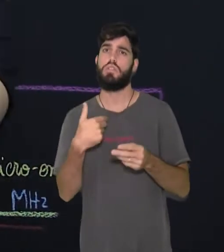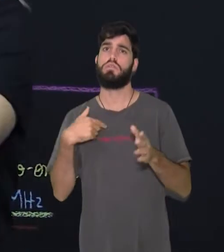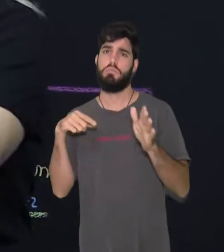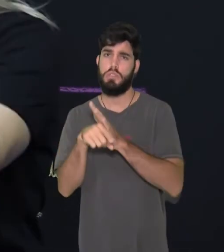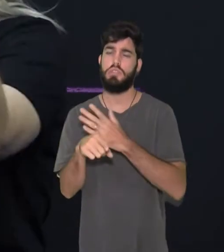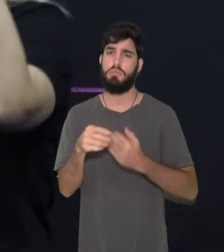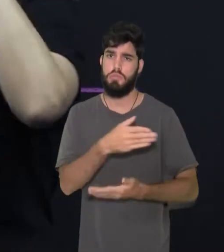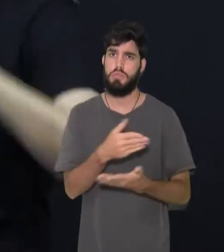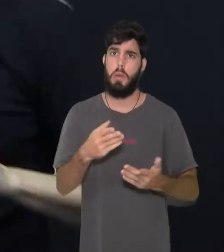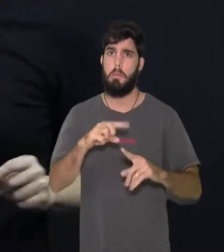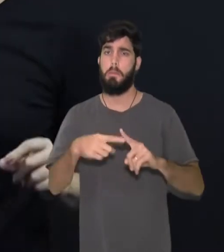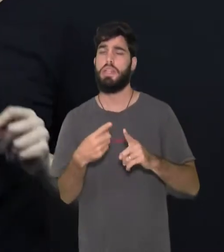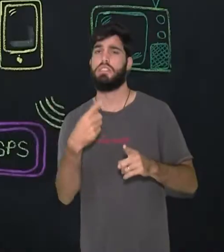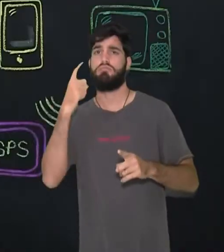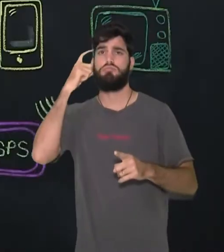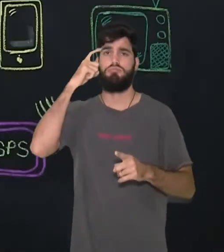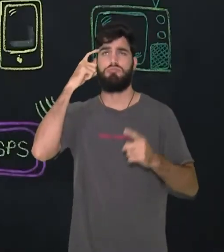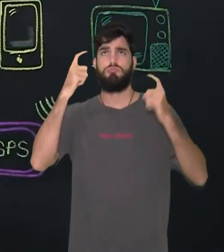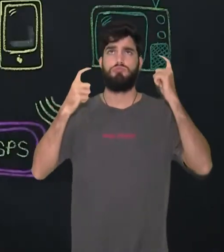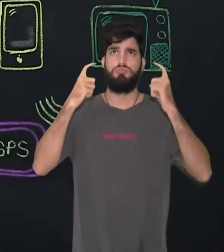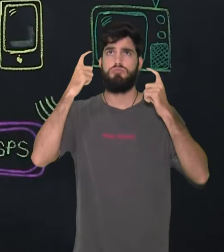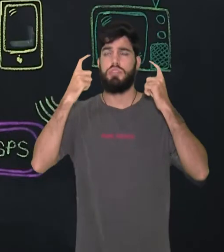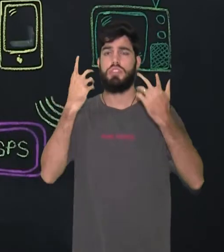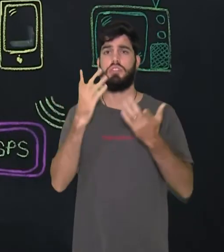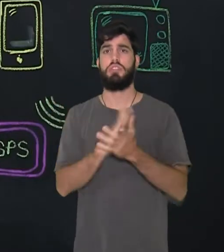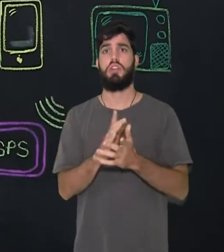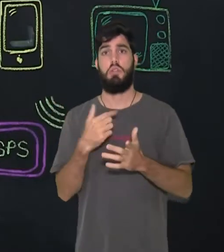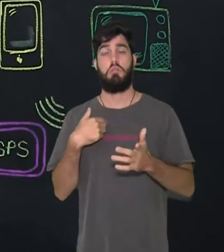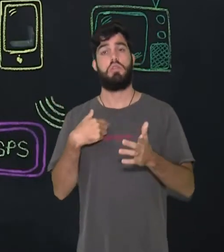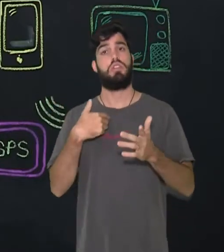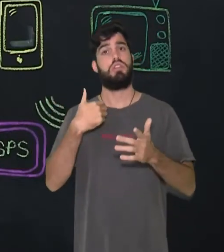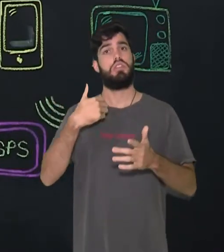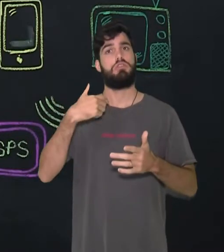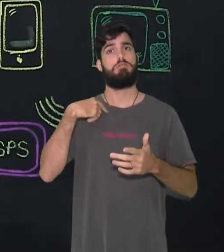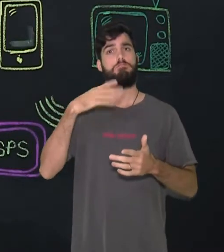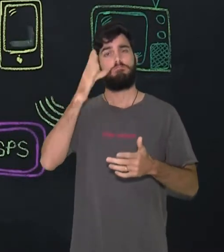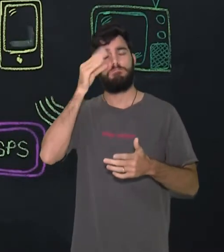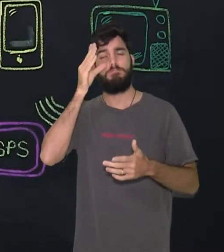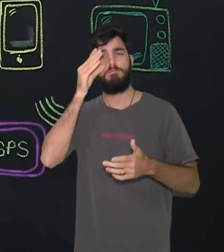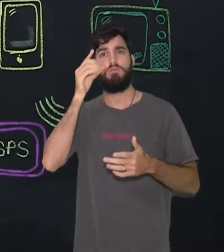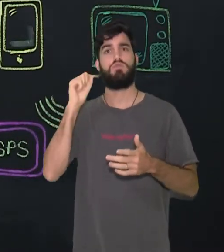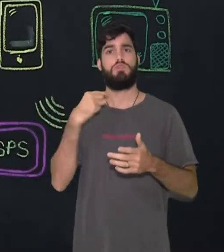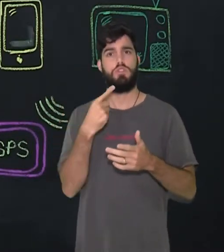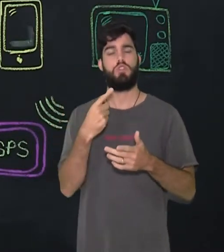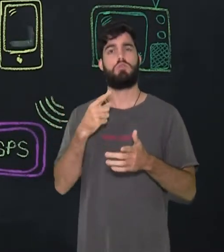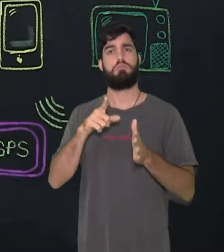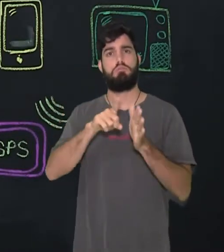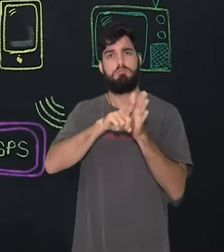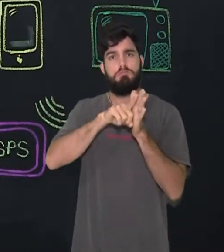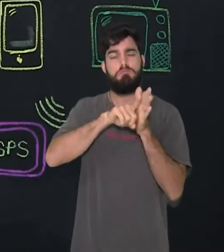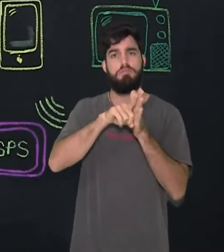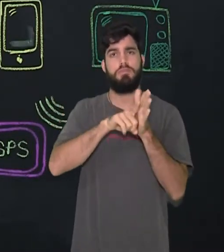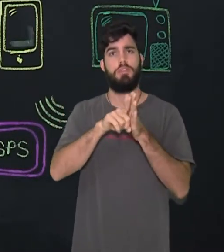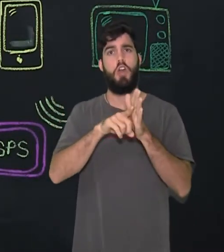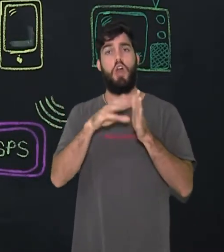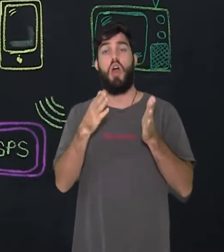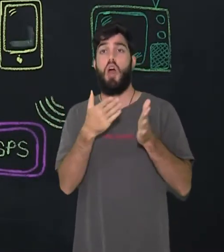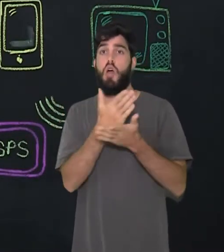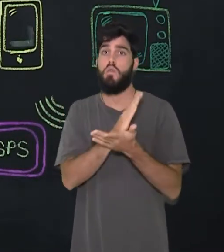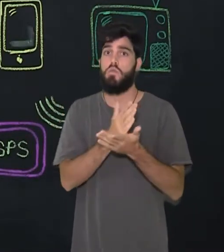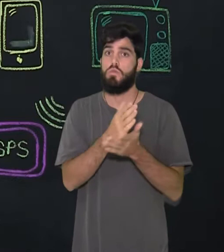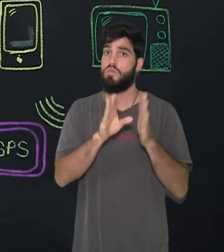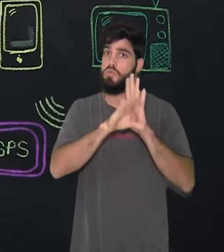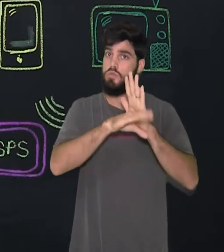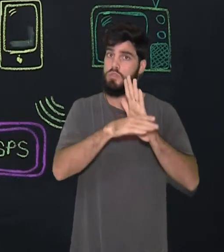mas eu vou deixar aí uma dúvida, porque eu acho que a curiosidade faz a gente pesquisar e procurar ainda mais. Vou falar de alguns conceitos físicos.